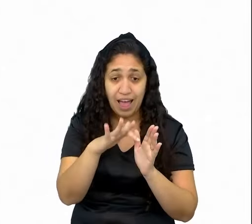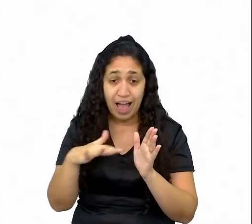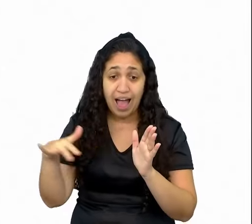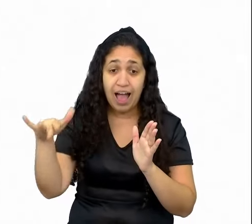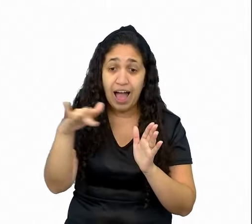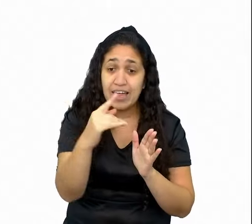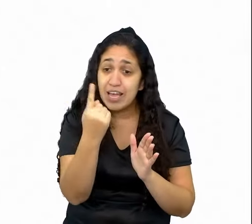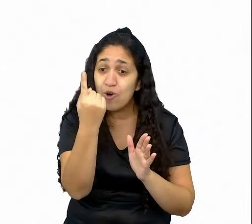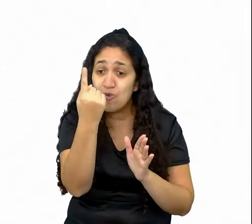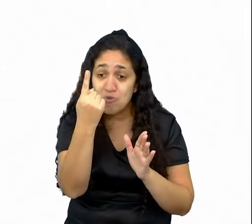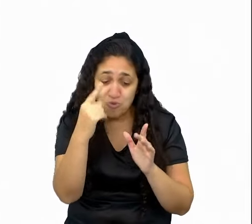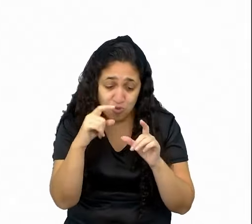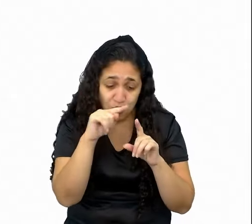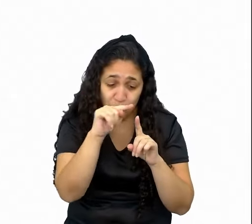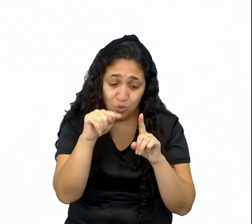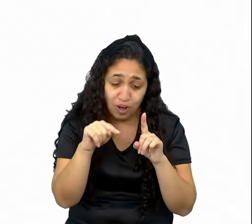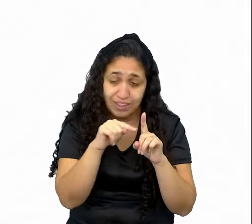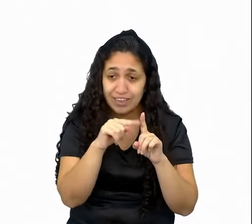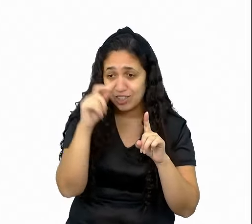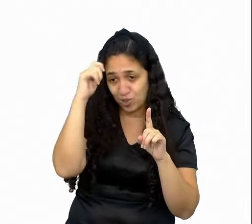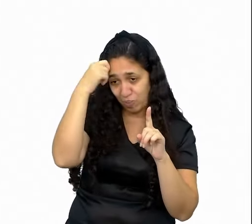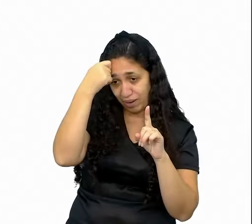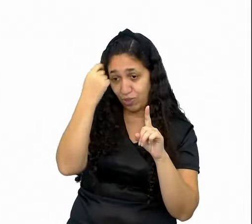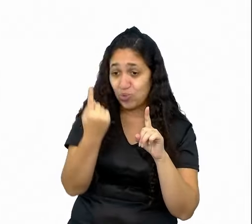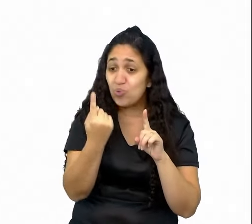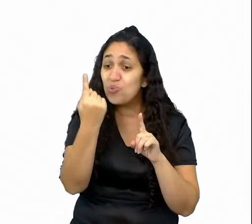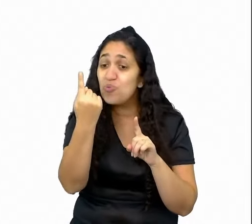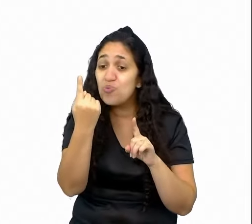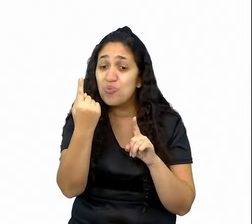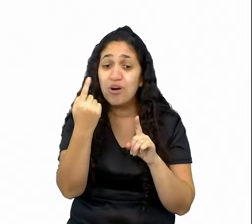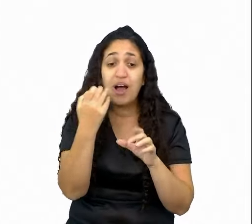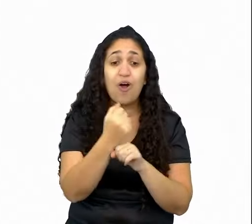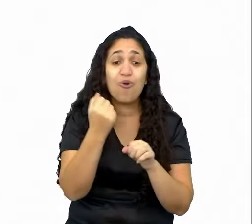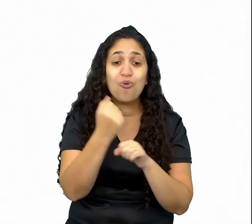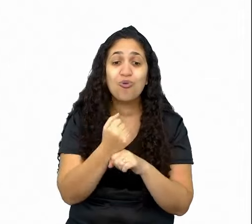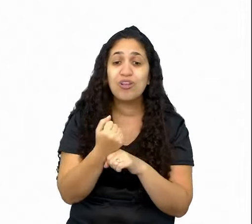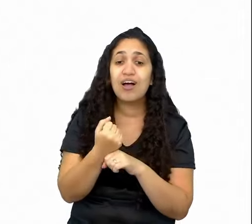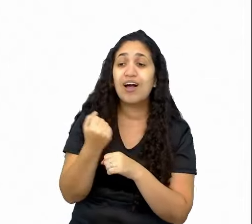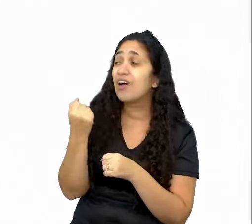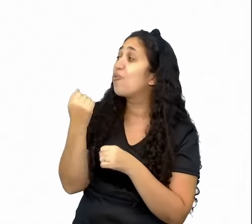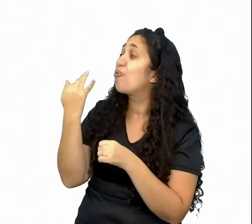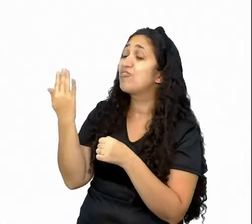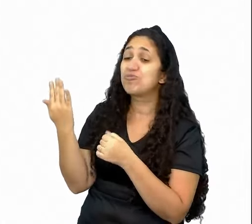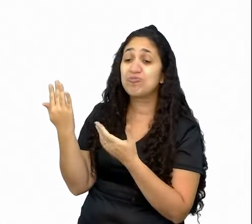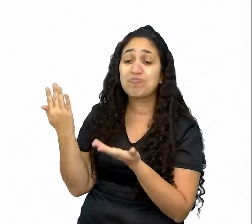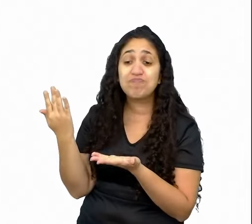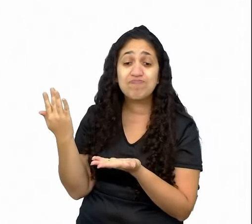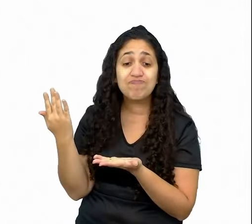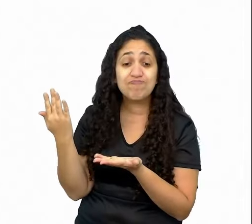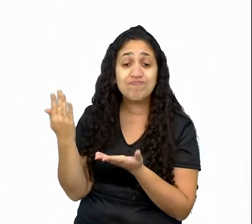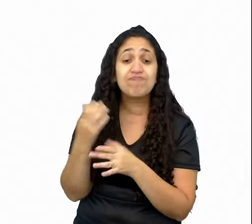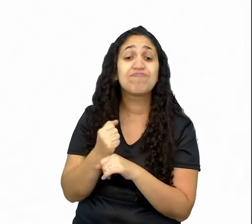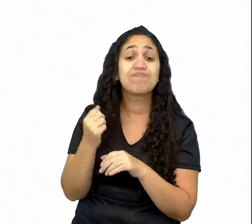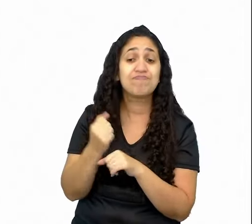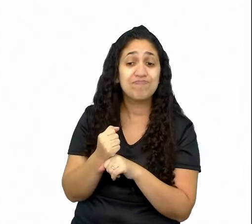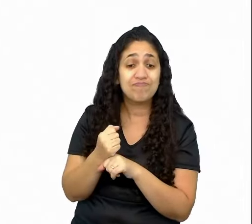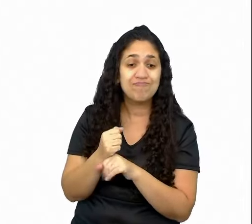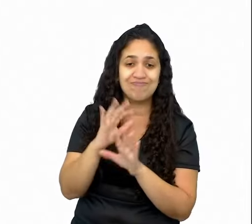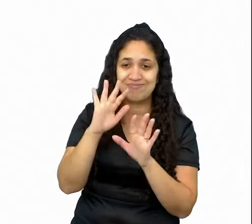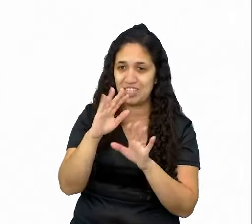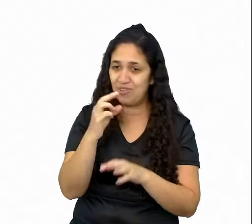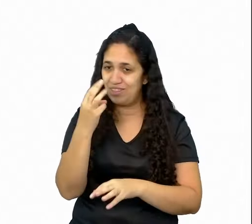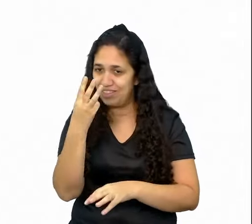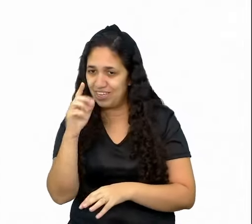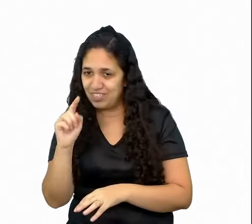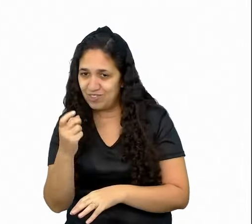quadradinho preto. Eu posso calcular apenas a área de um quadradinho preto, que é quanto? Né? Que o aluno precisa saber, né? Que é o 3,5 vezes